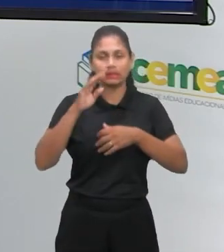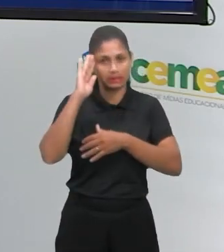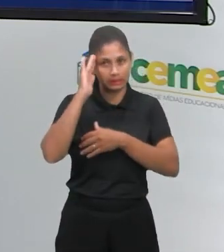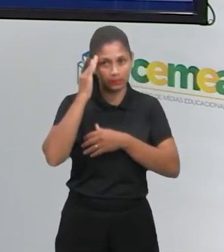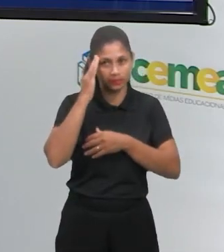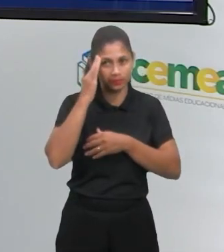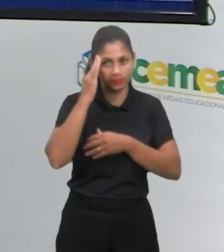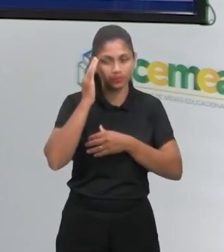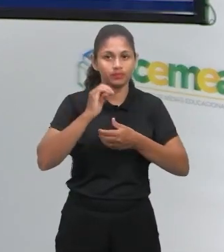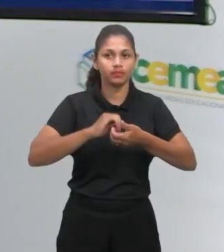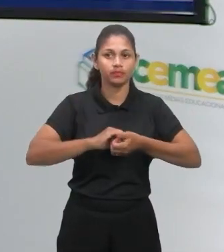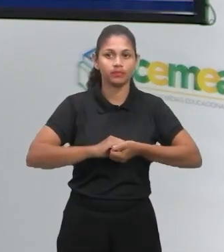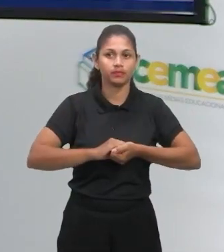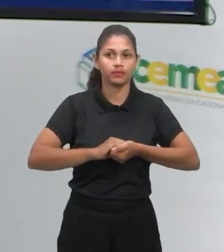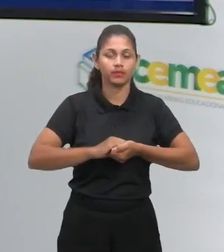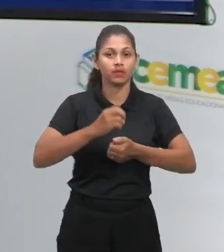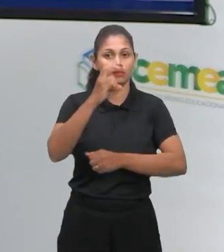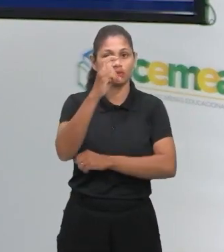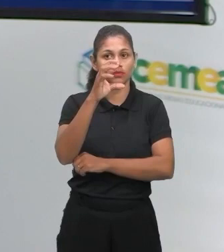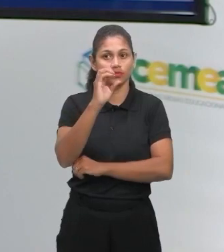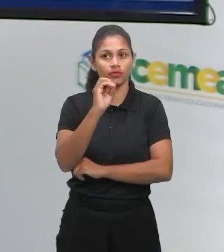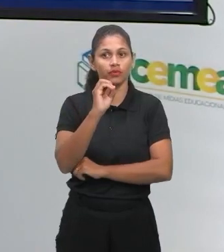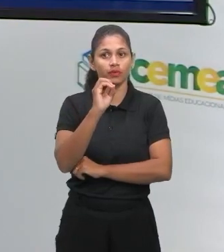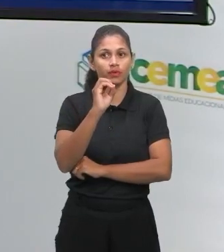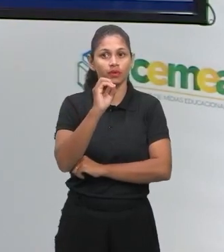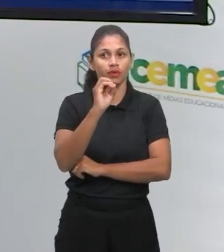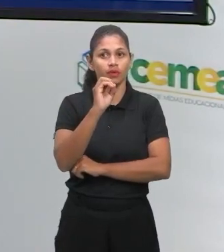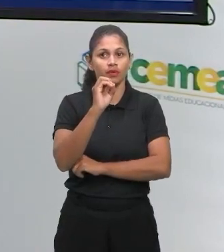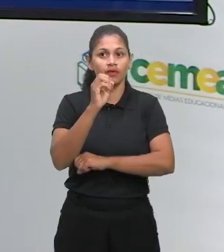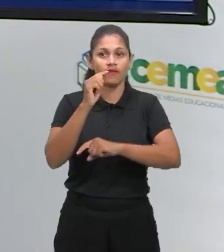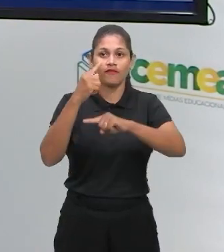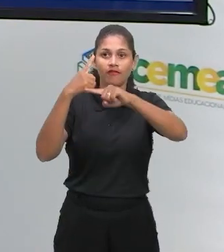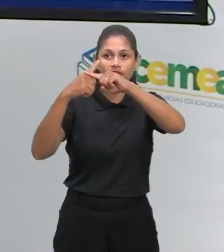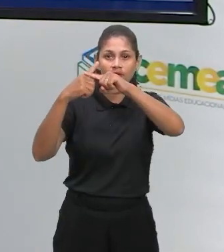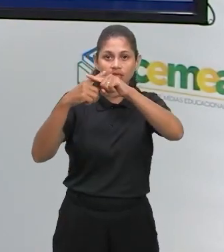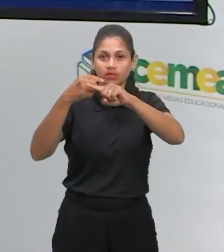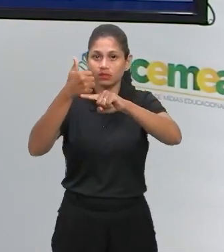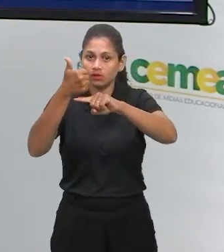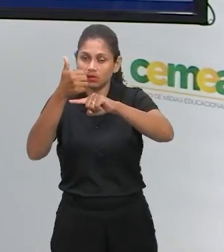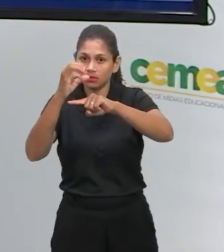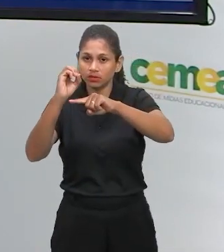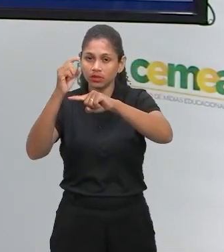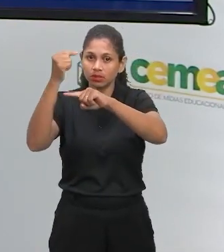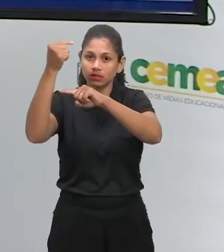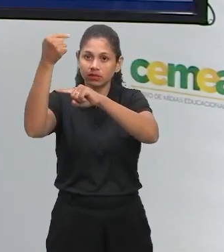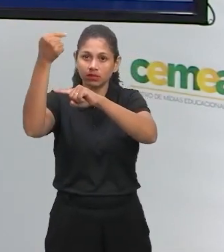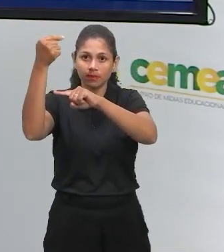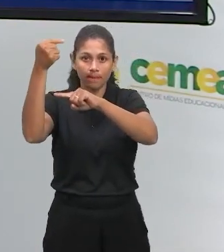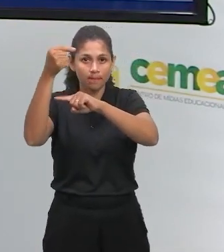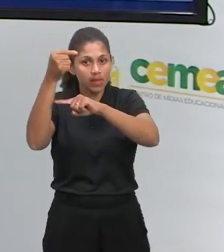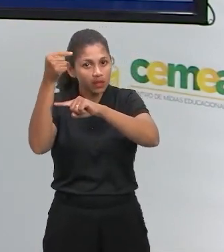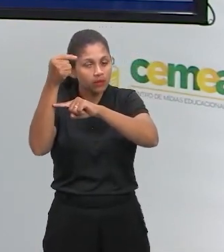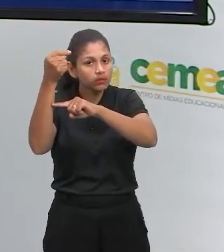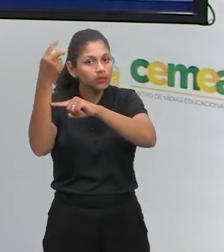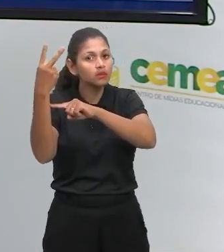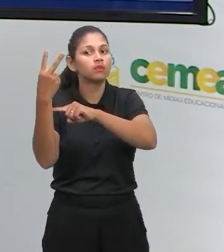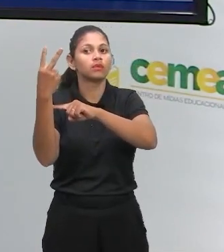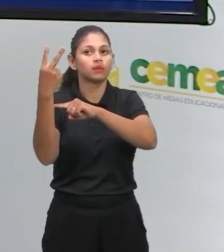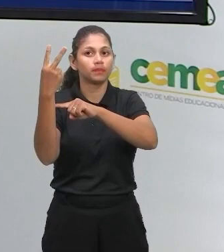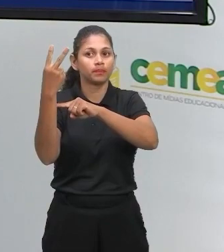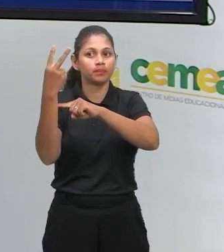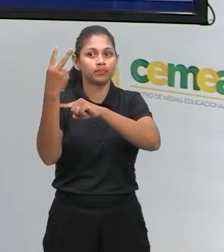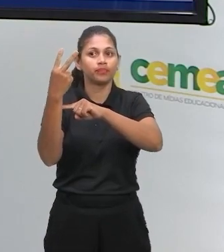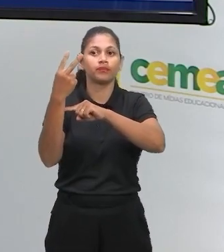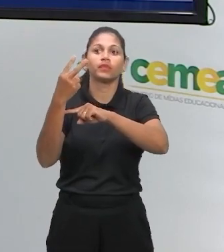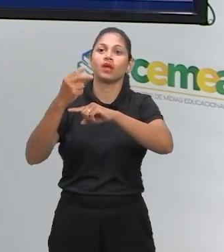vai observar o quê? Temos 50 vezes 10 elevado a menos 2. Já para o tempo, né, que está sendo dado em segundos,